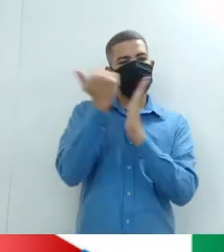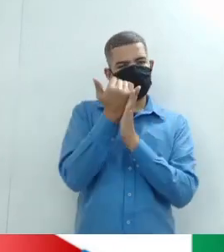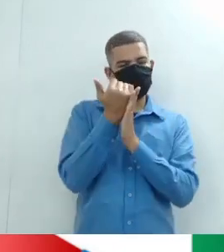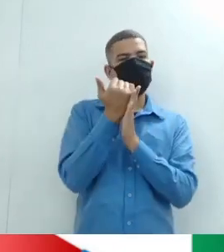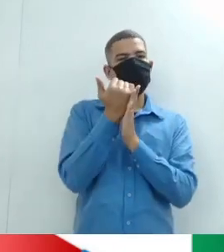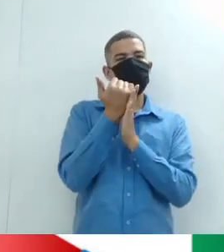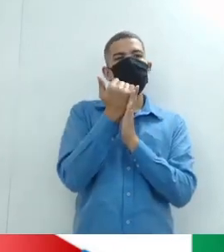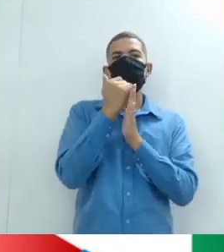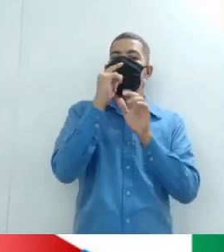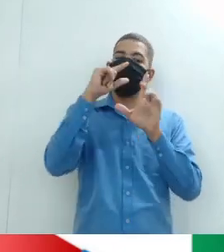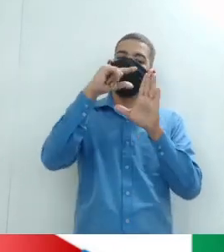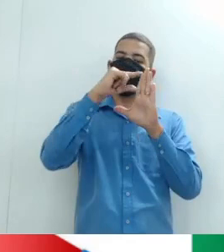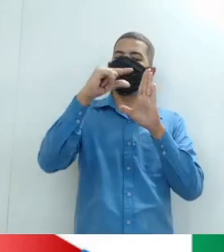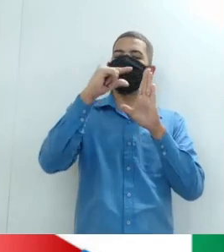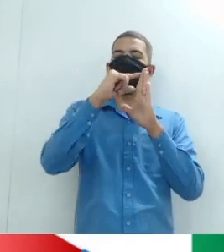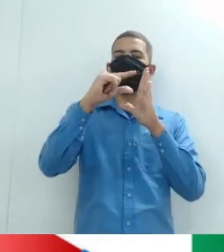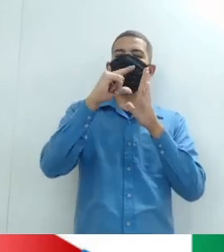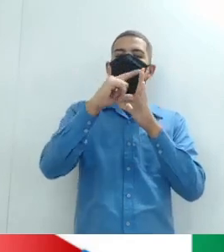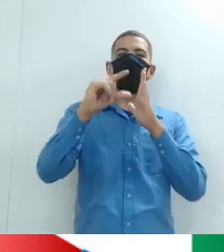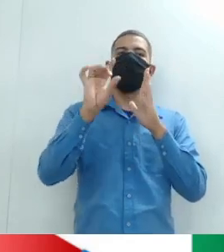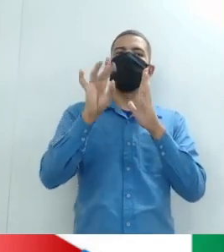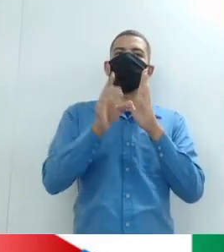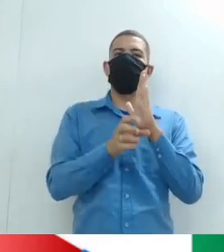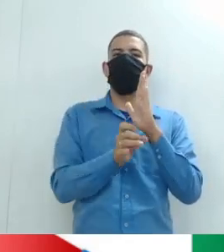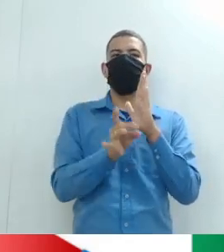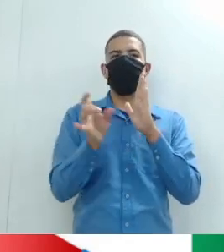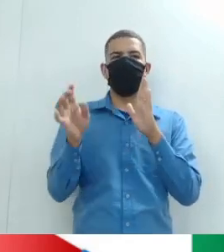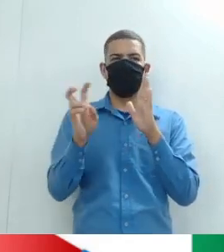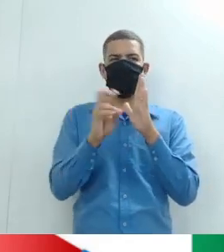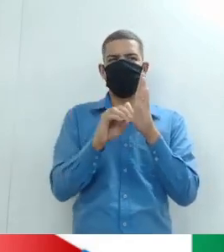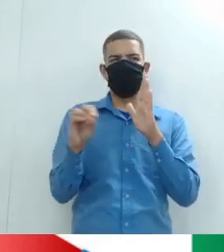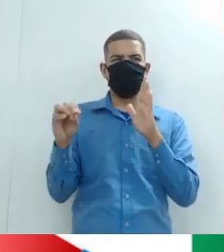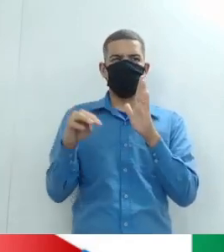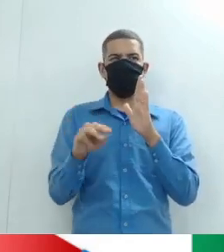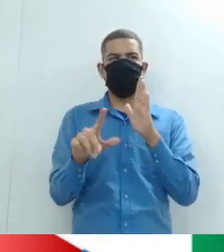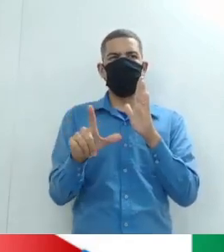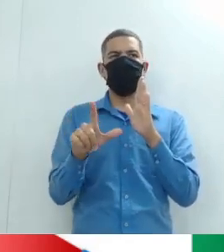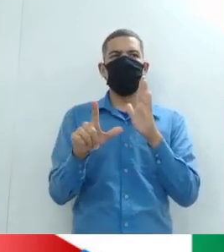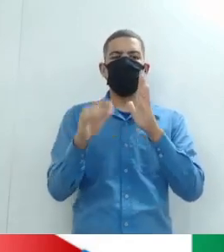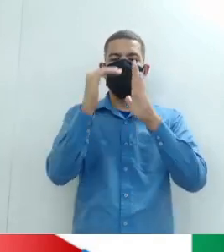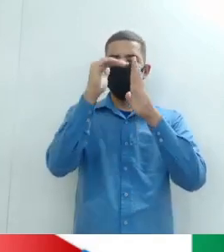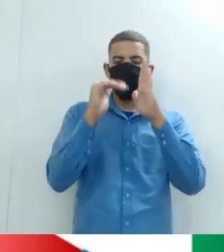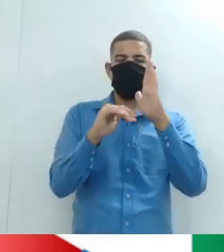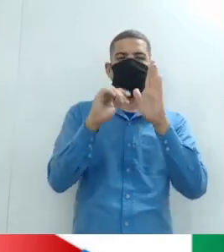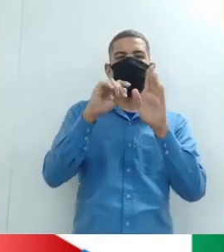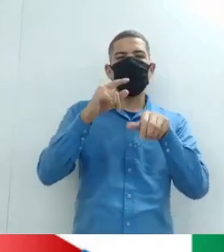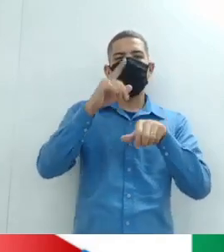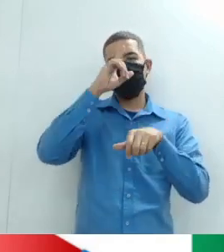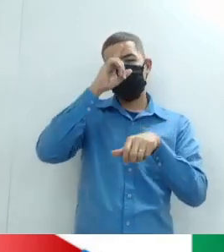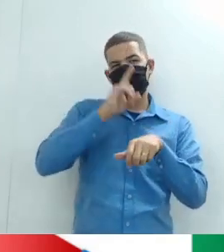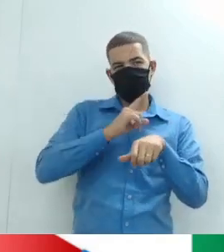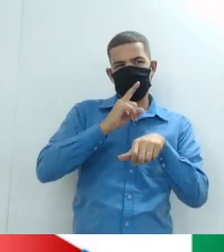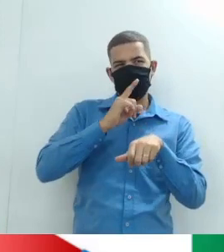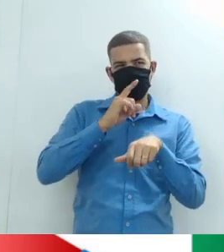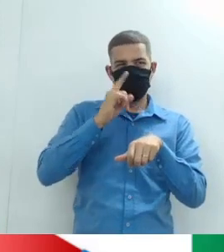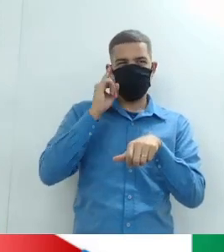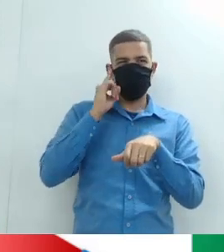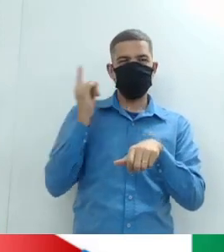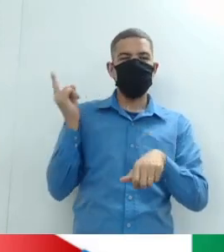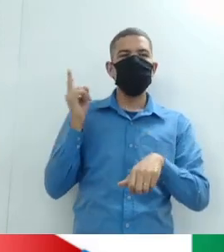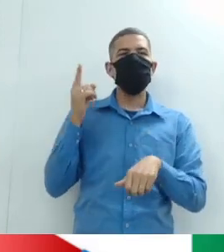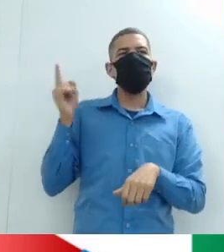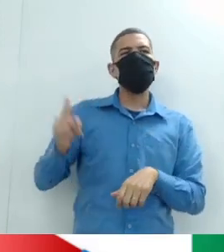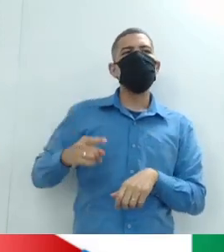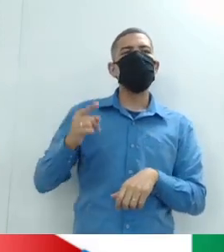que meio litro, mas ele só está te vendendo meio litro. E esse intervalo aí entre o volume e